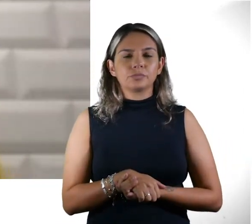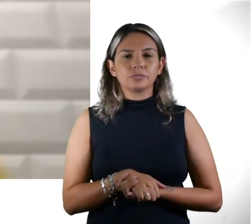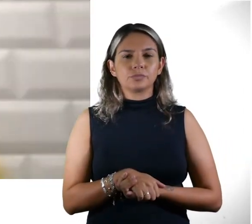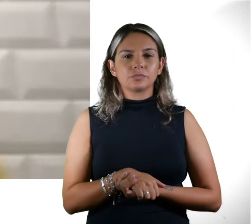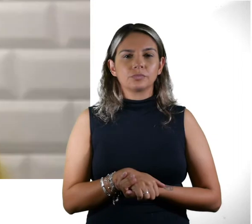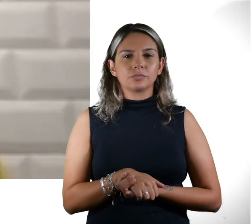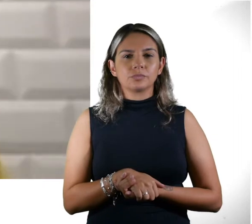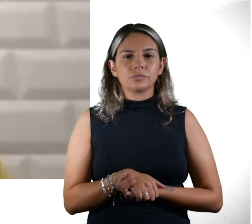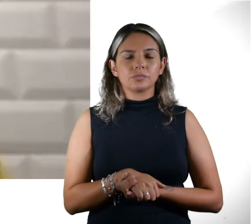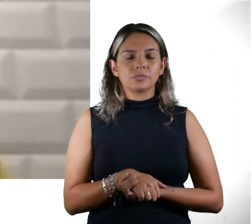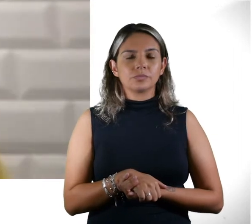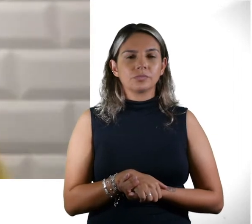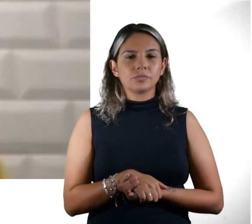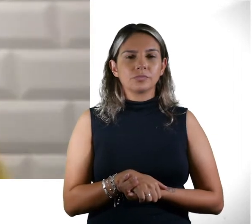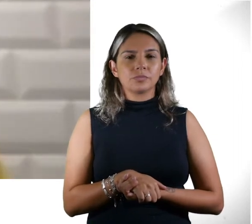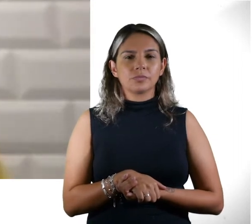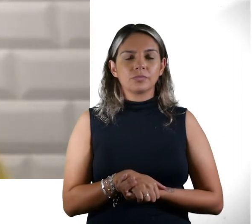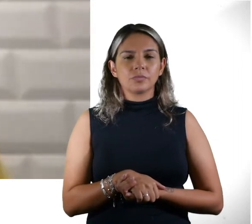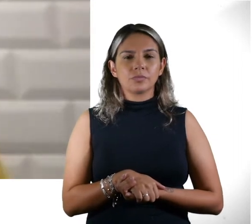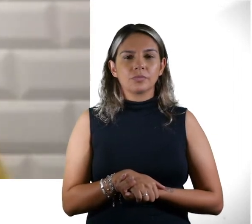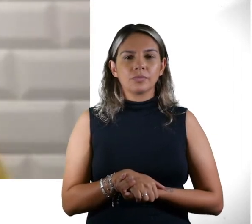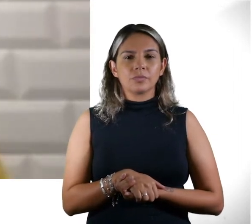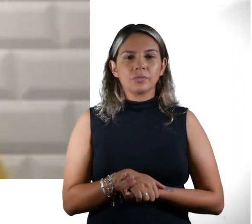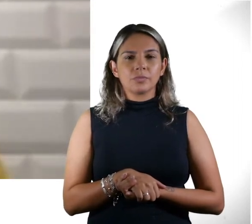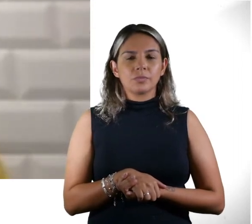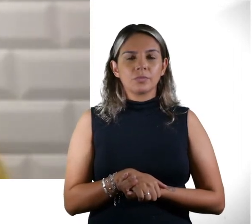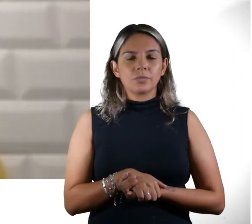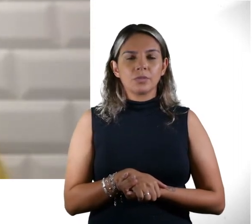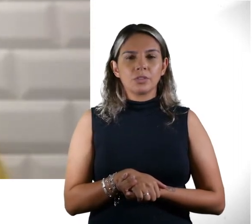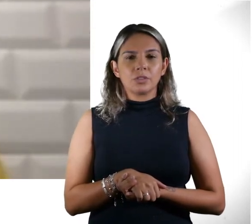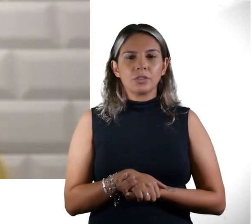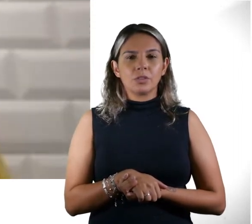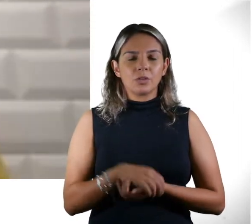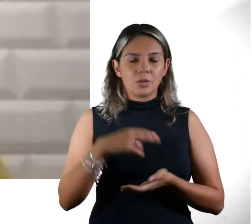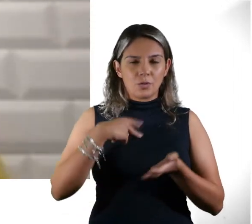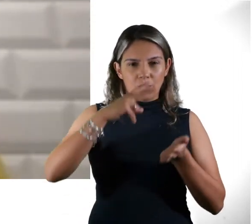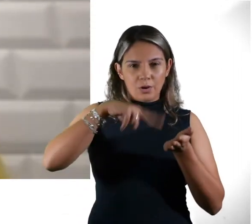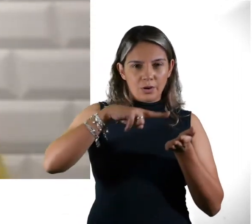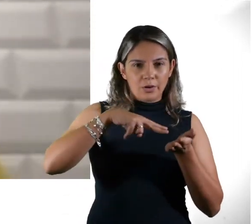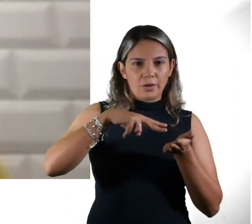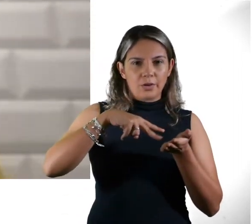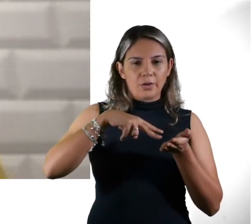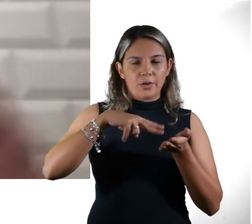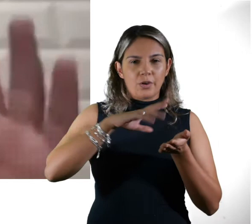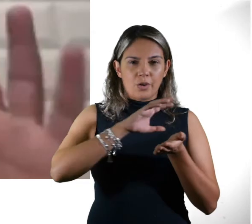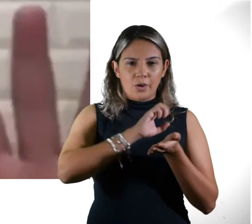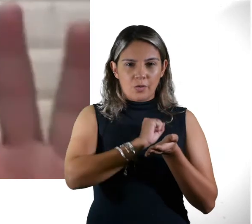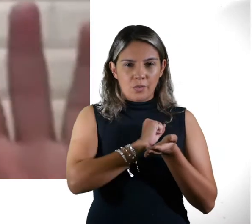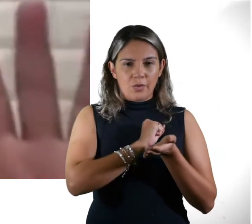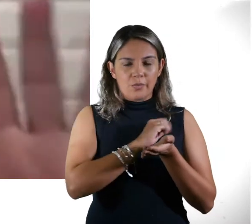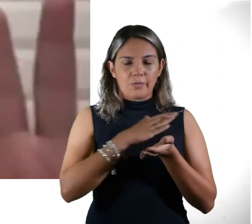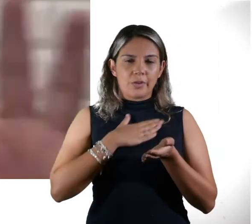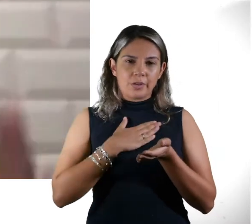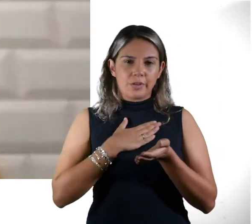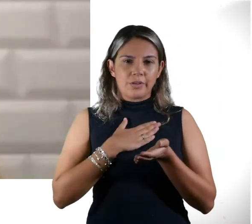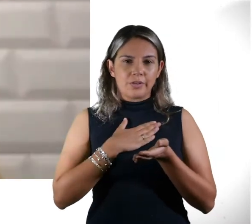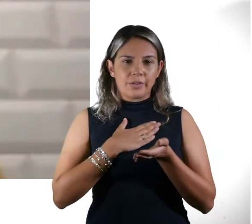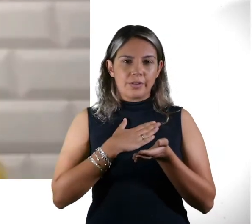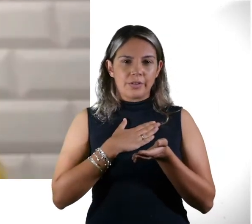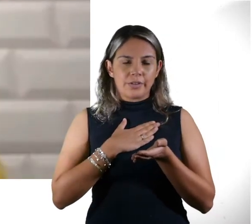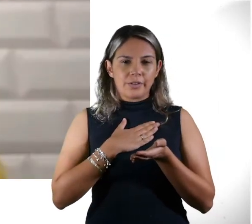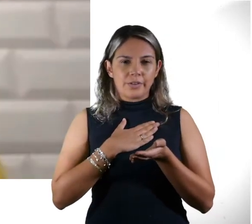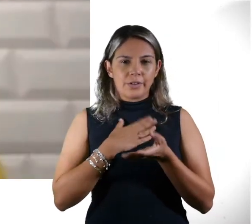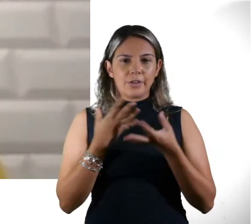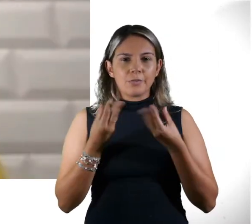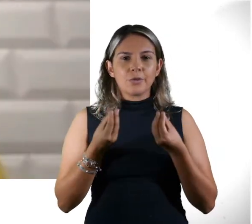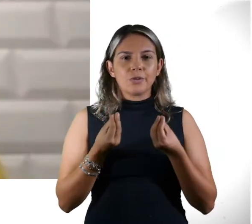Eu falei há bocado do livro Desassossego, o Fernando Pessoa no conjunto, eu leio, gosto de ler, mas a minha fixação é